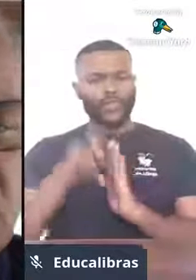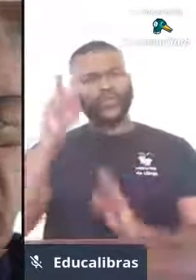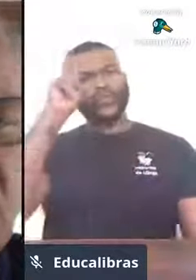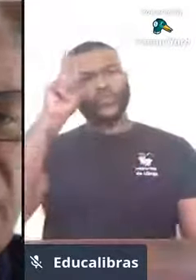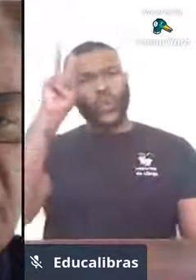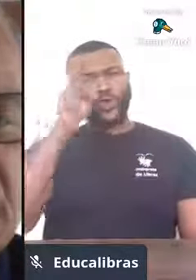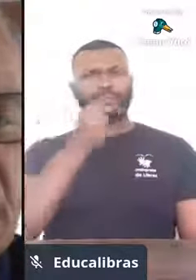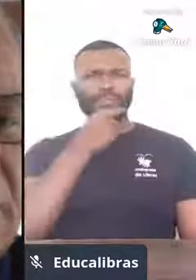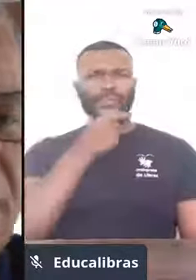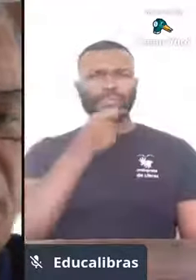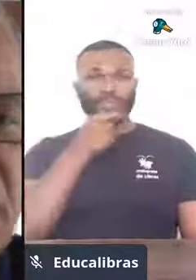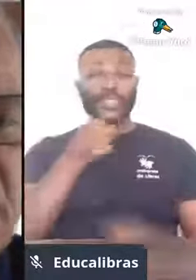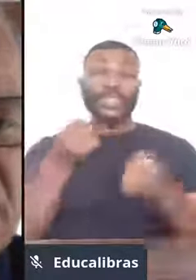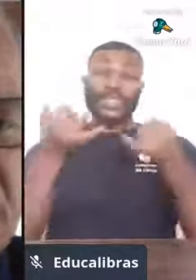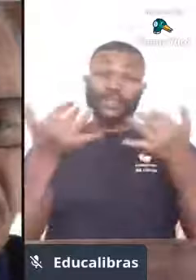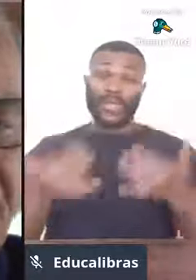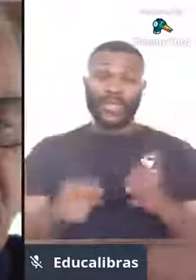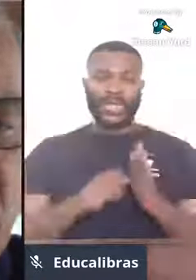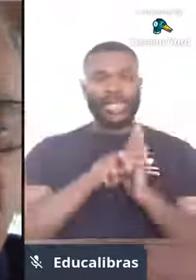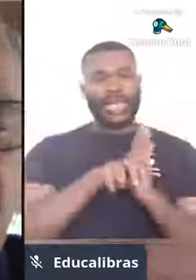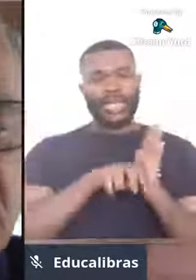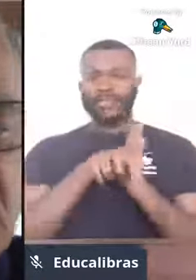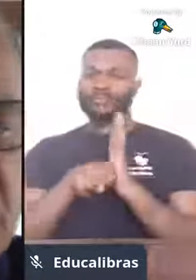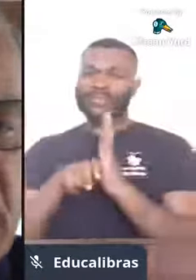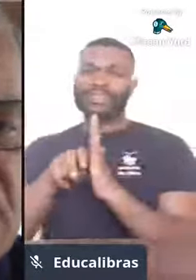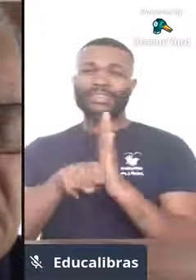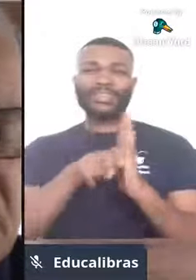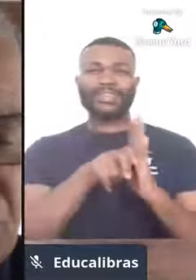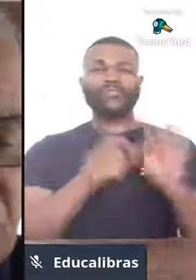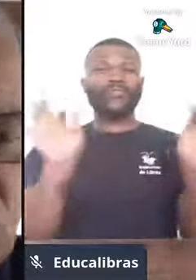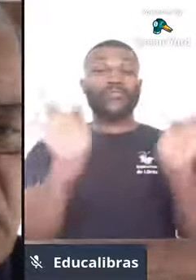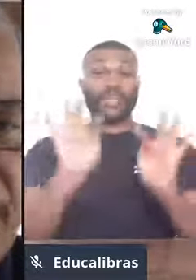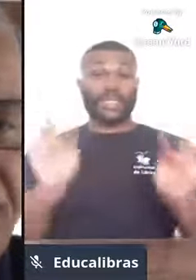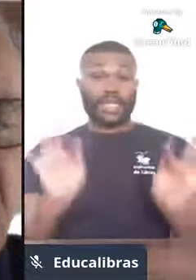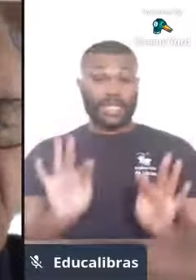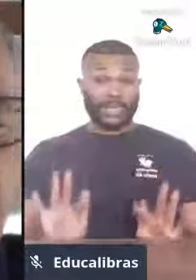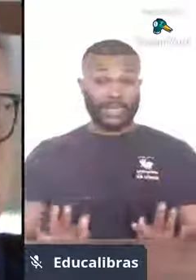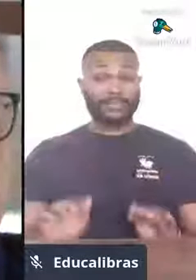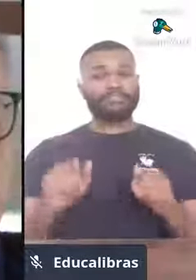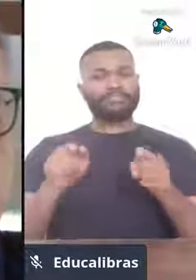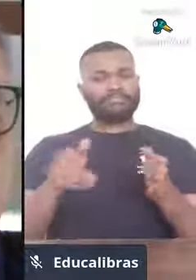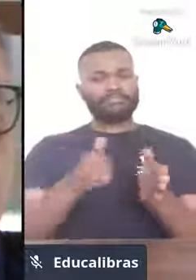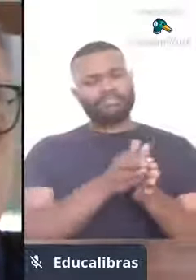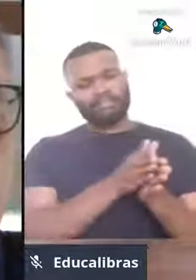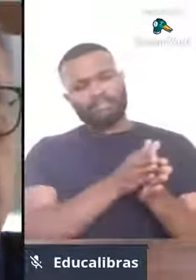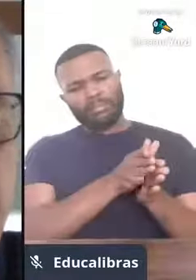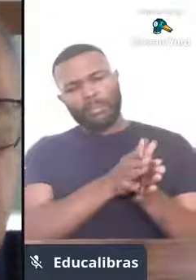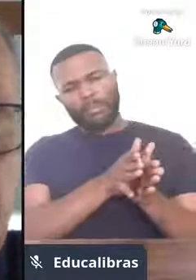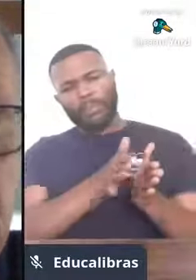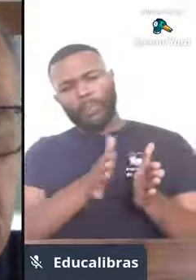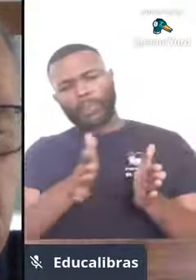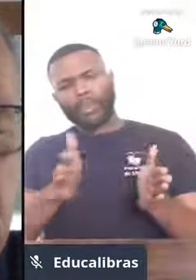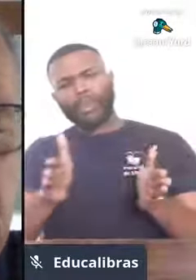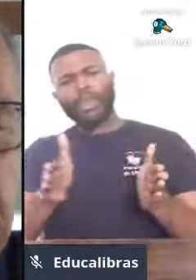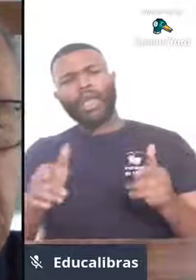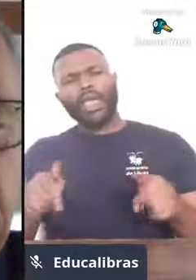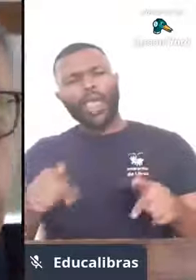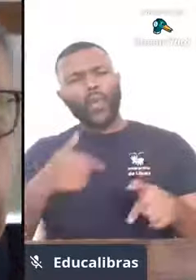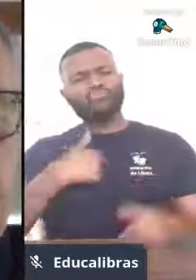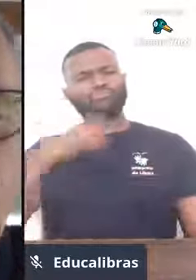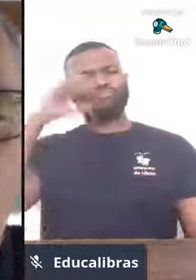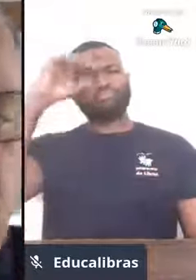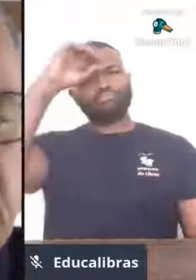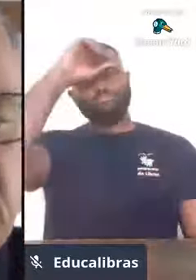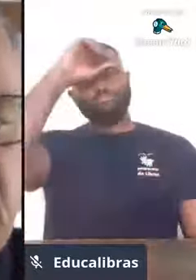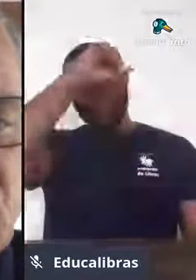tal, dentro da cadeira, ele vive feliz. Mas essa trajetória me fez aprender uma coisa, que